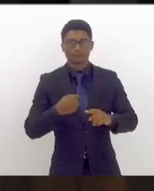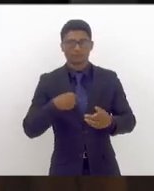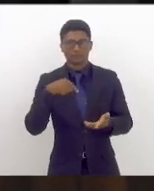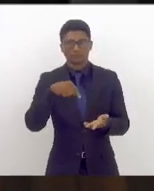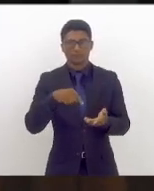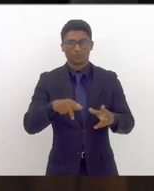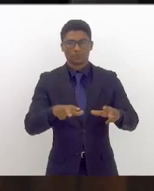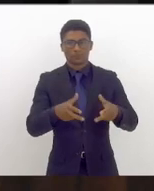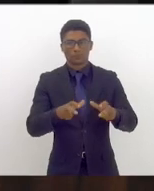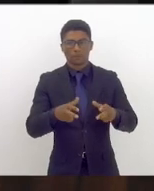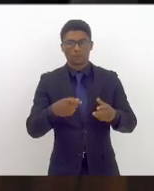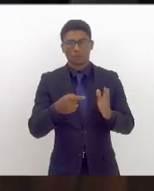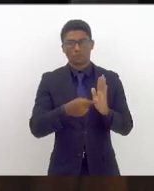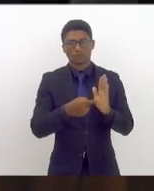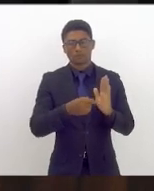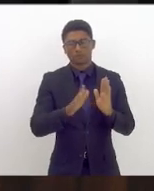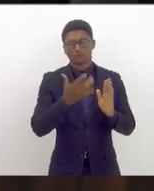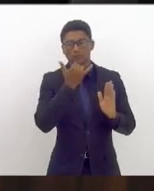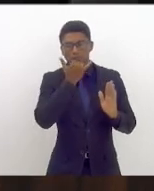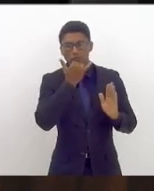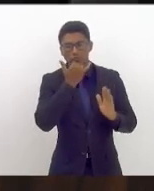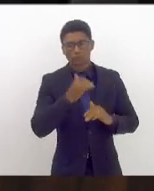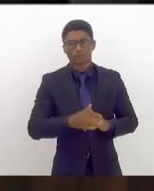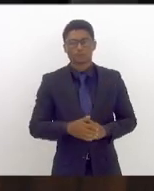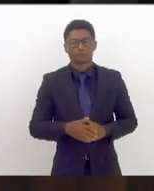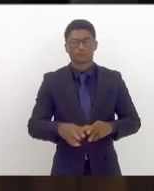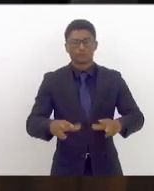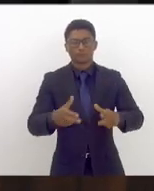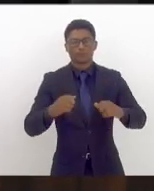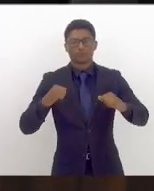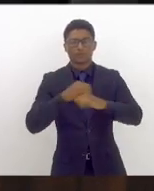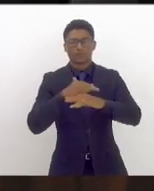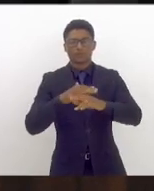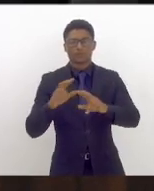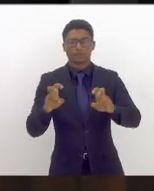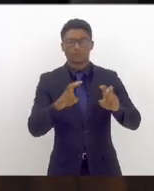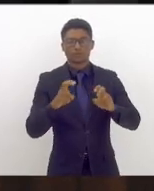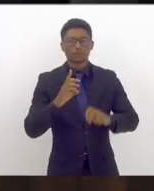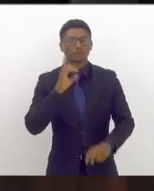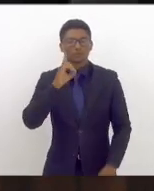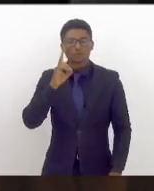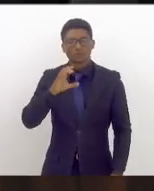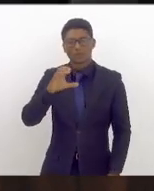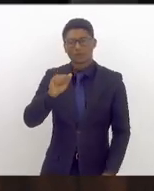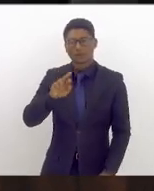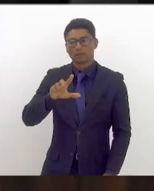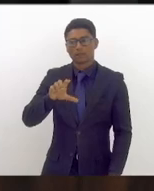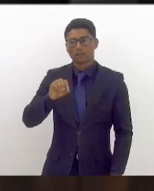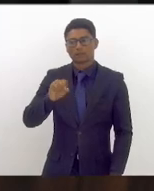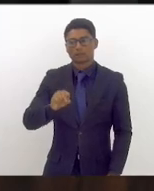com as comissões perdão comissão de assuntos municipais deputado Carlos Macedo